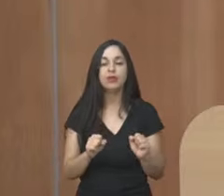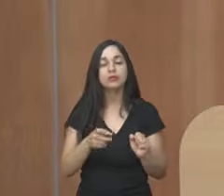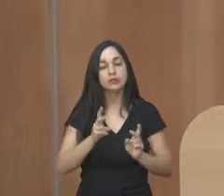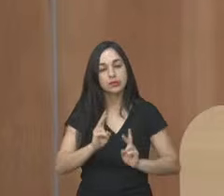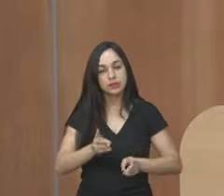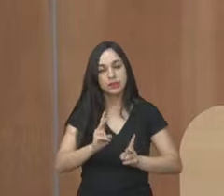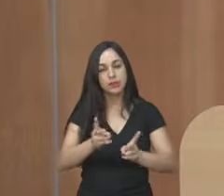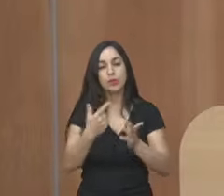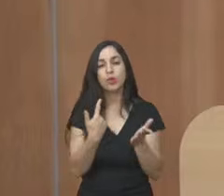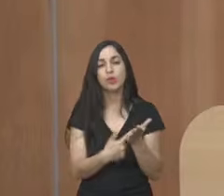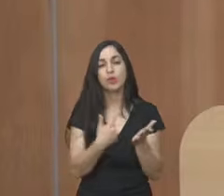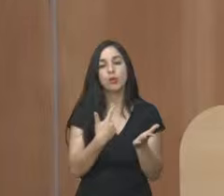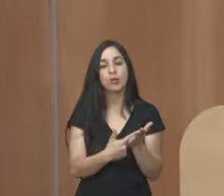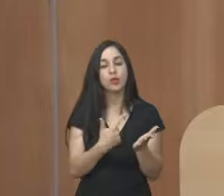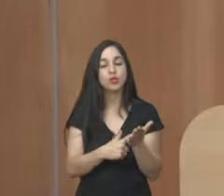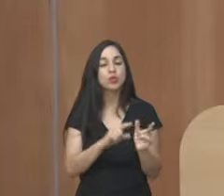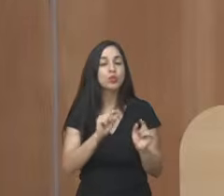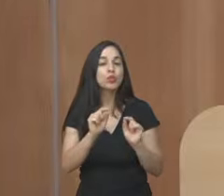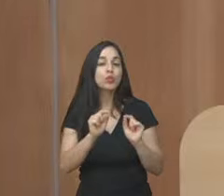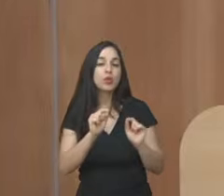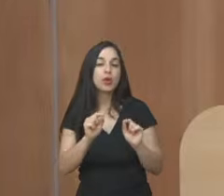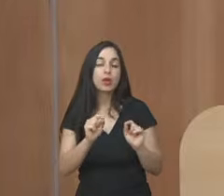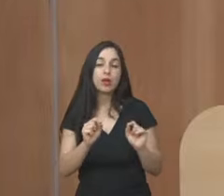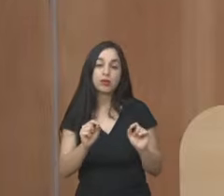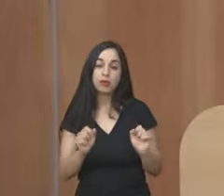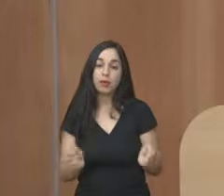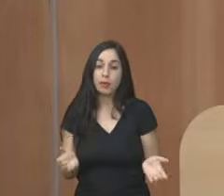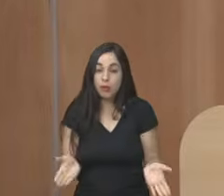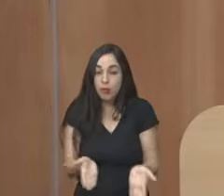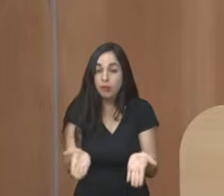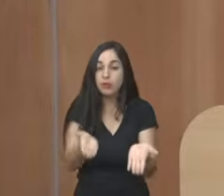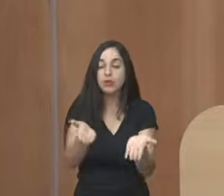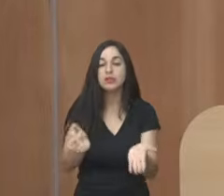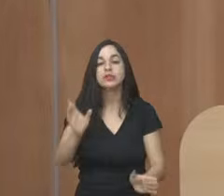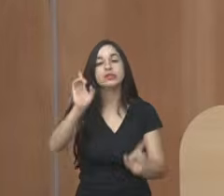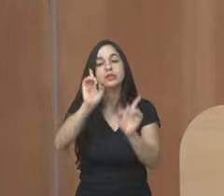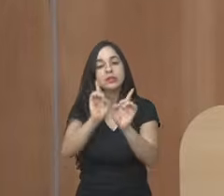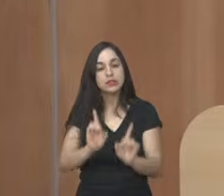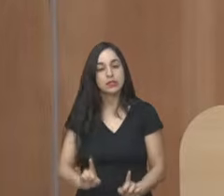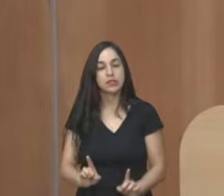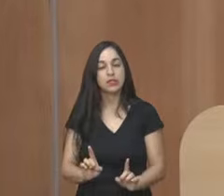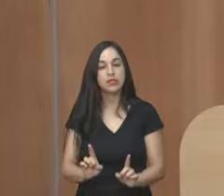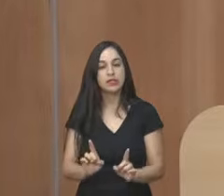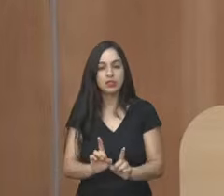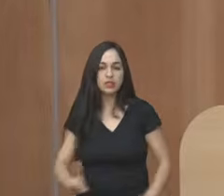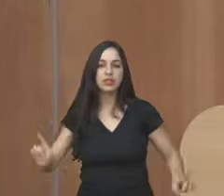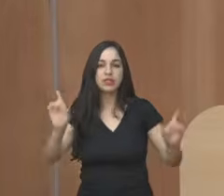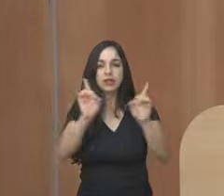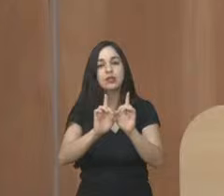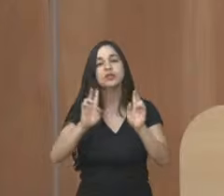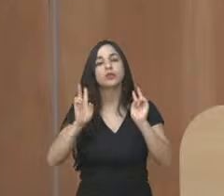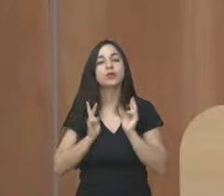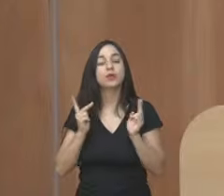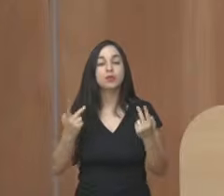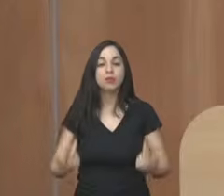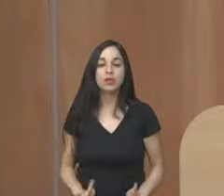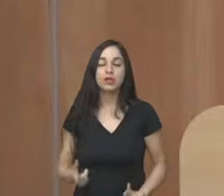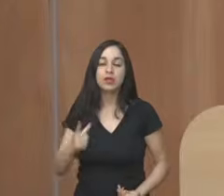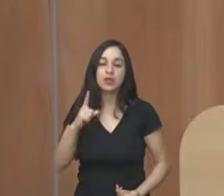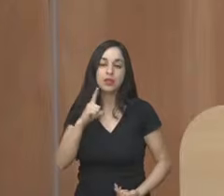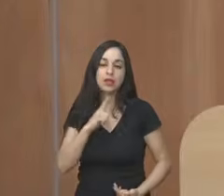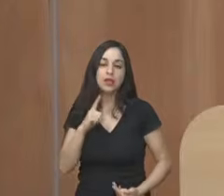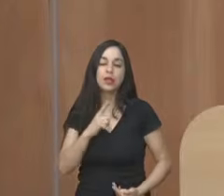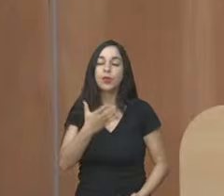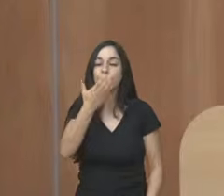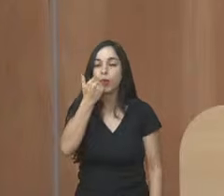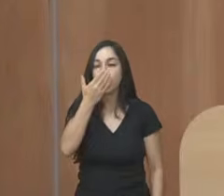contínua, comprometida com a promoção da dignidade humana, oferecendo não apenas abrigo e